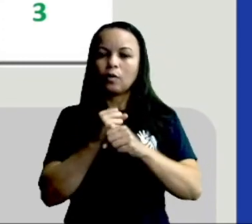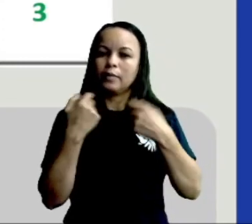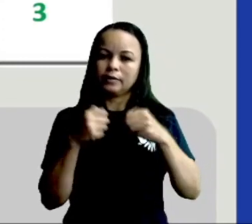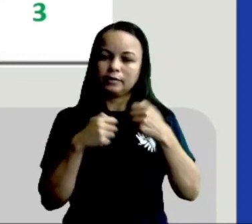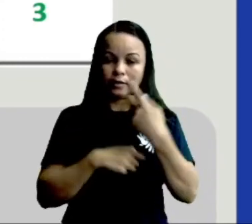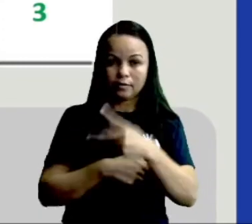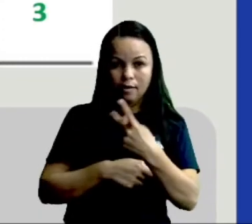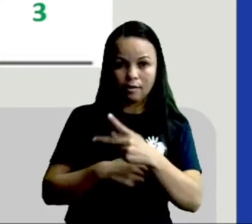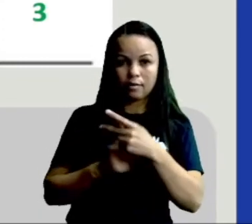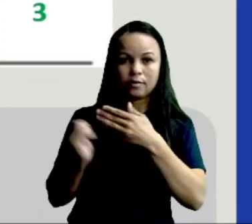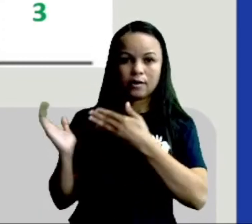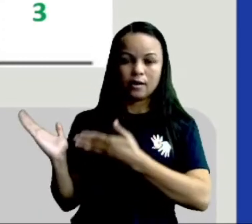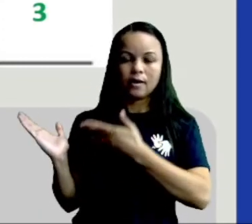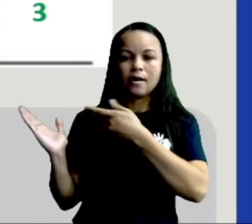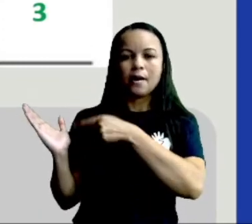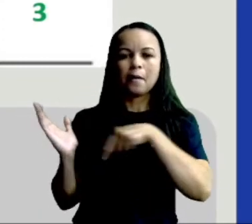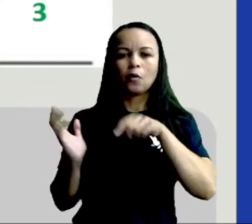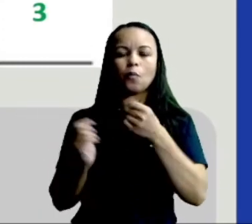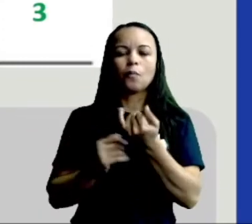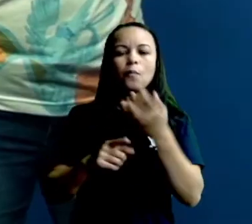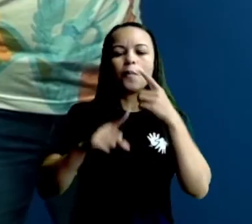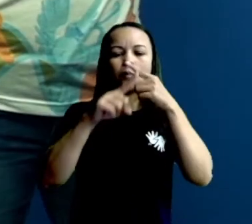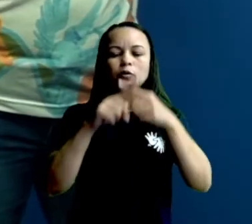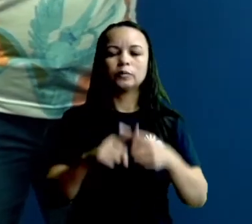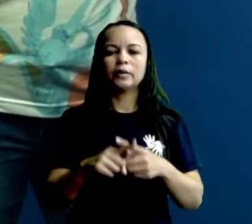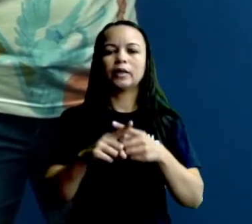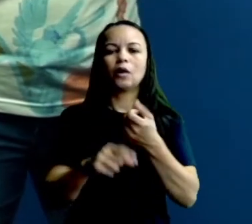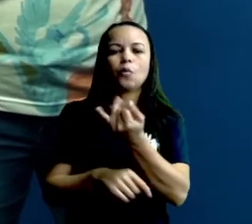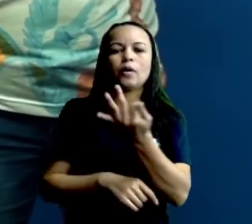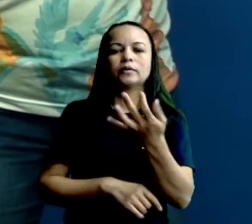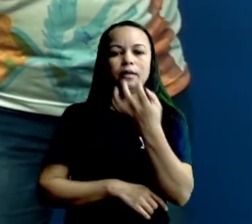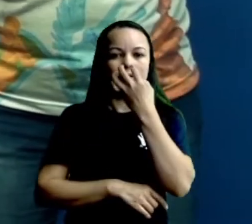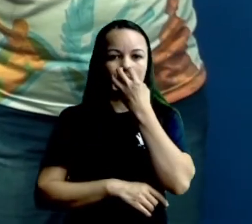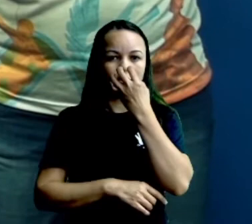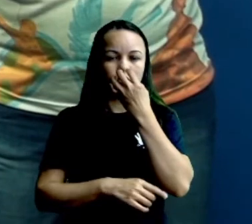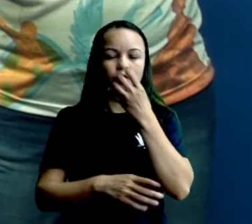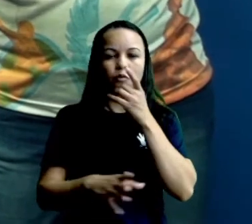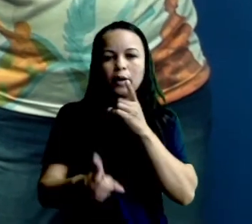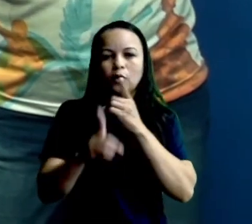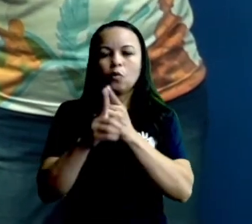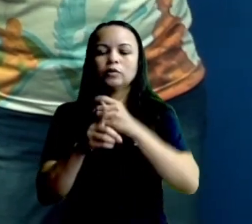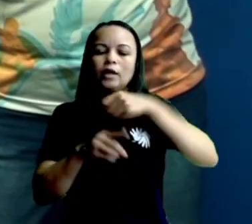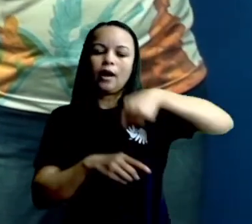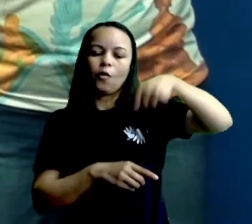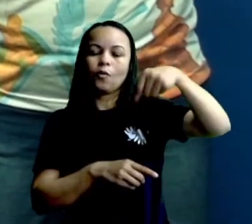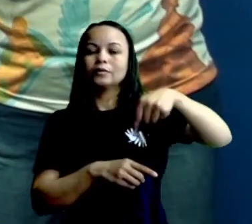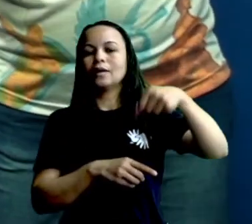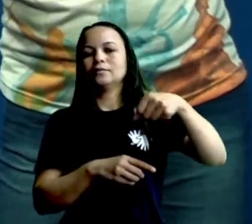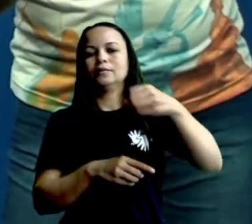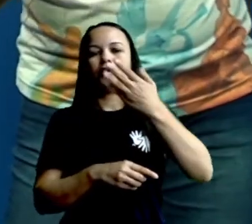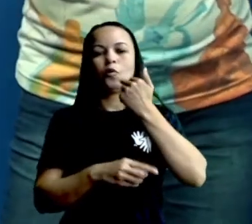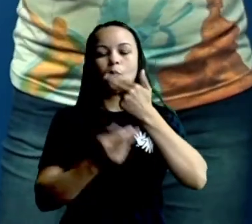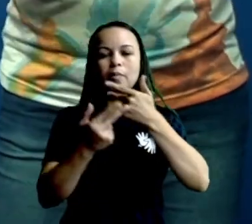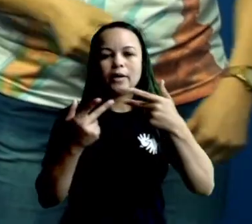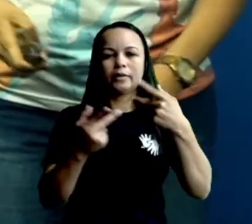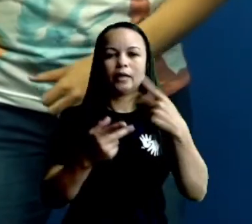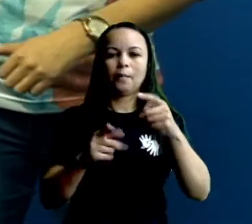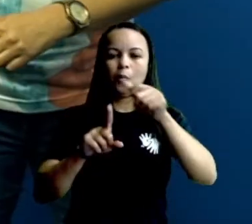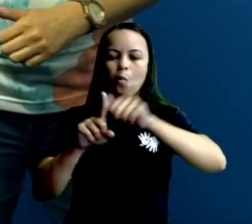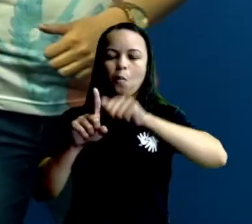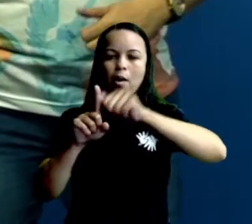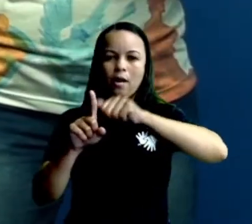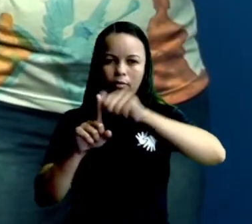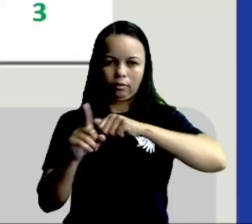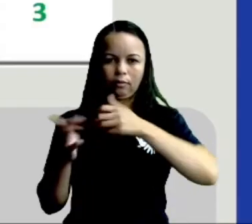3 multiplicado a quantidade de cachorros para achar a quantidade de pacotes por mês, consumida por mês.